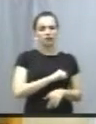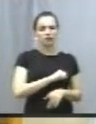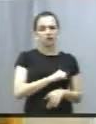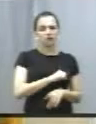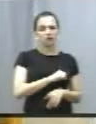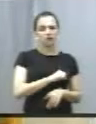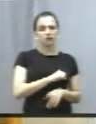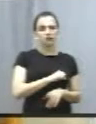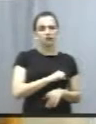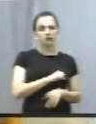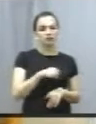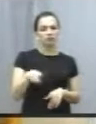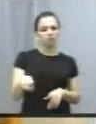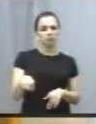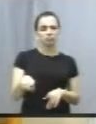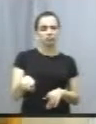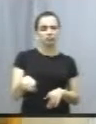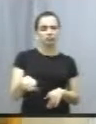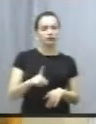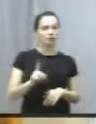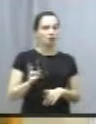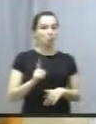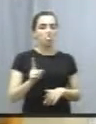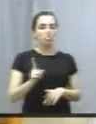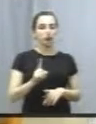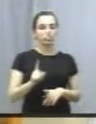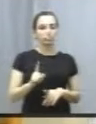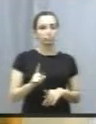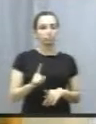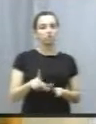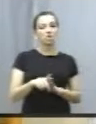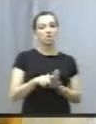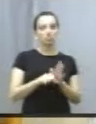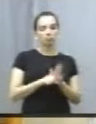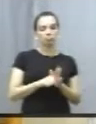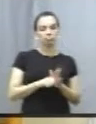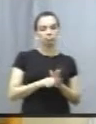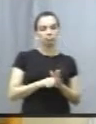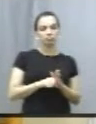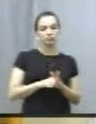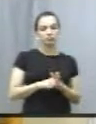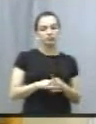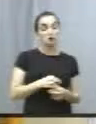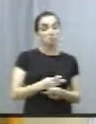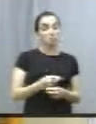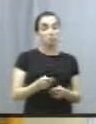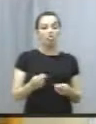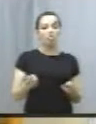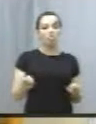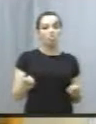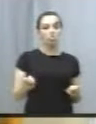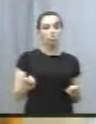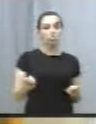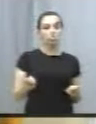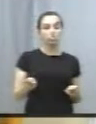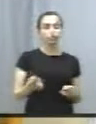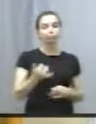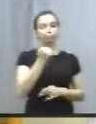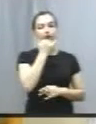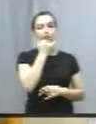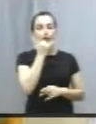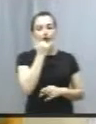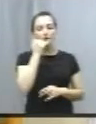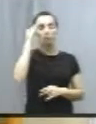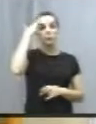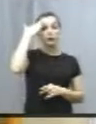muito baixo. Não é baixo. Você sabe que não é baixo. Então, qualquer coisa, presidente. Mil desculpas, se você entendeu